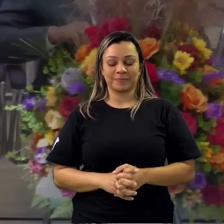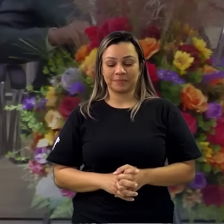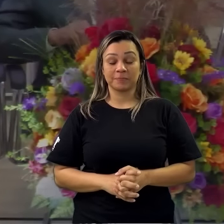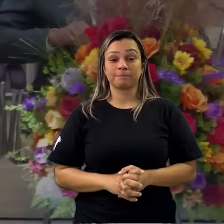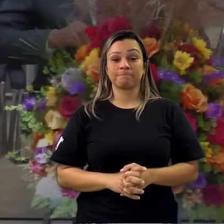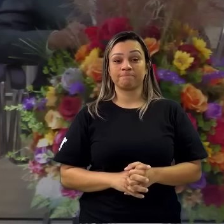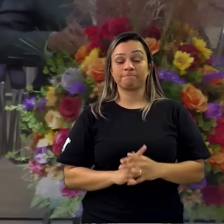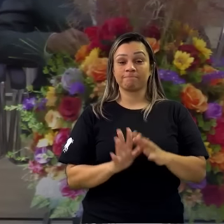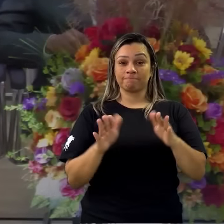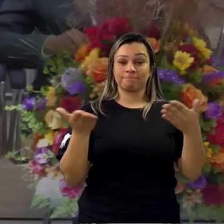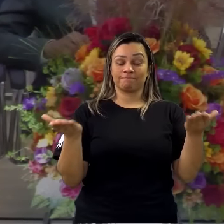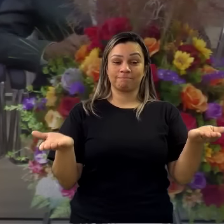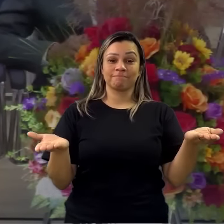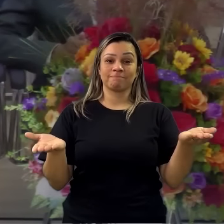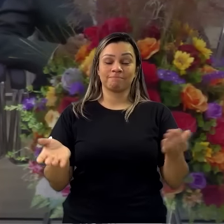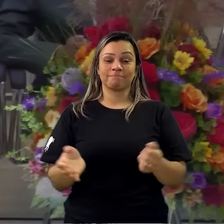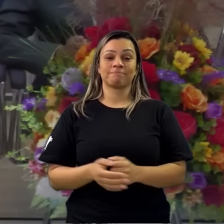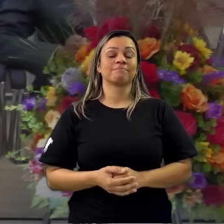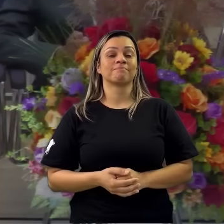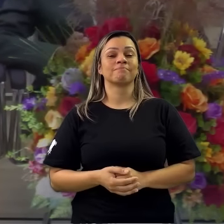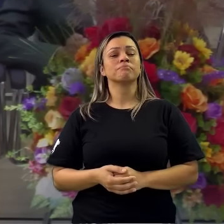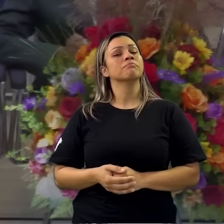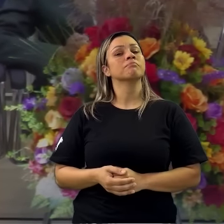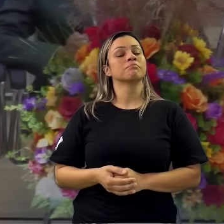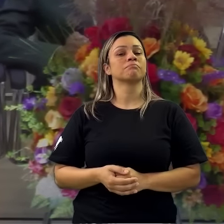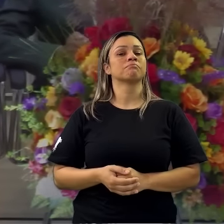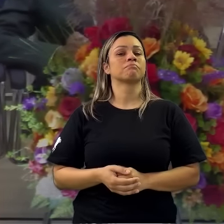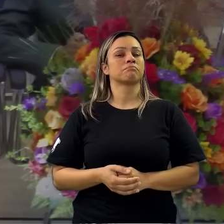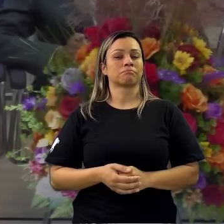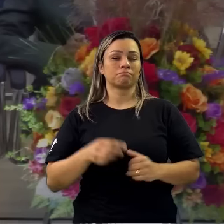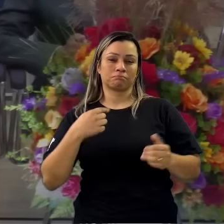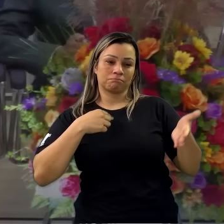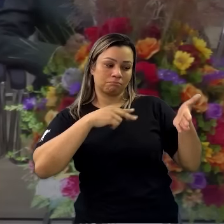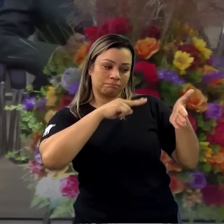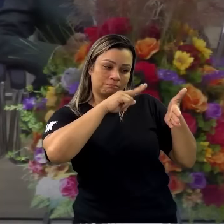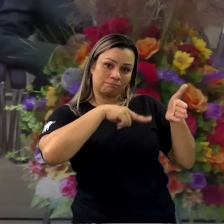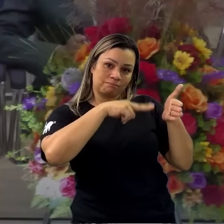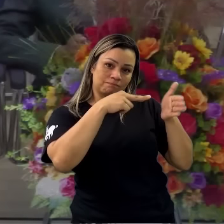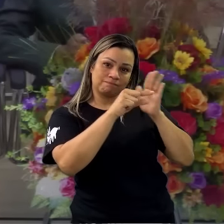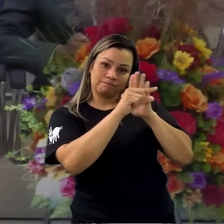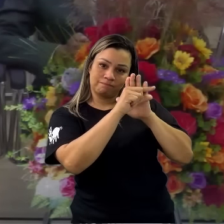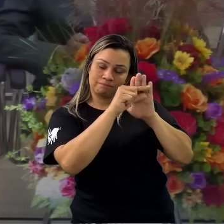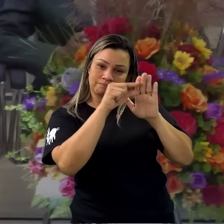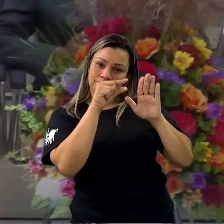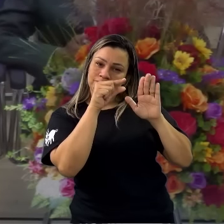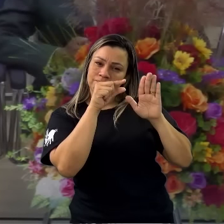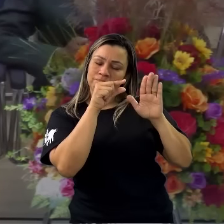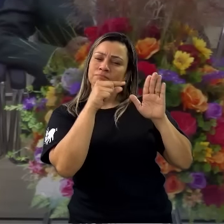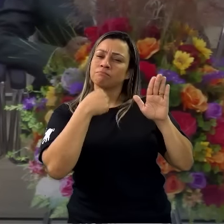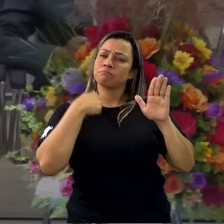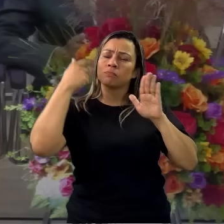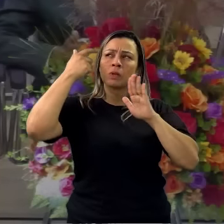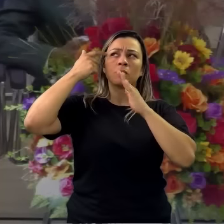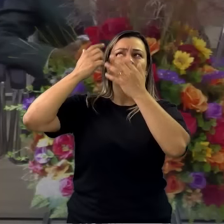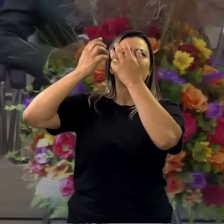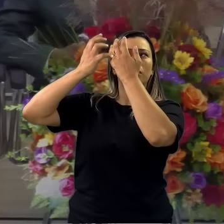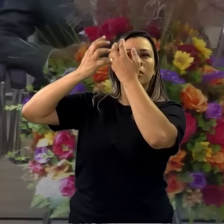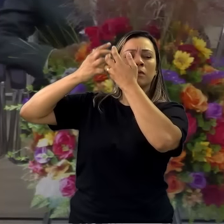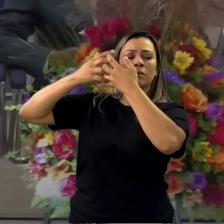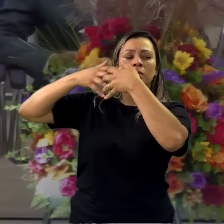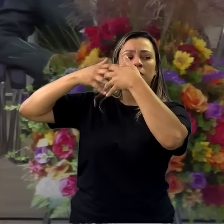irmãos o texto que nós acabamos de ler na verdade eu meditei até o